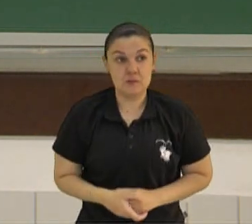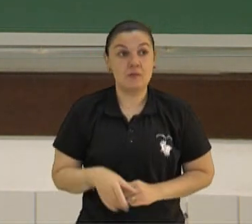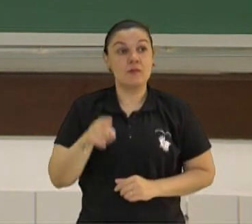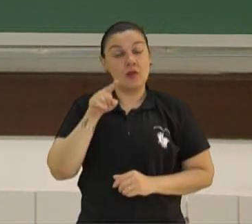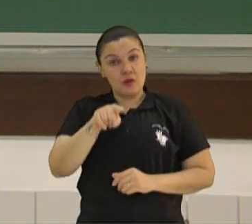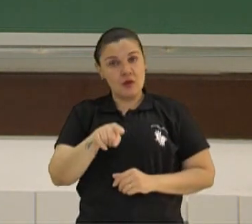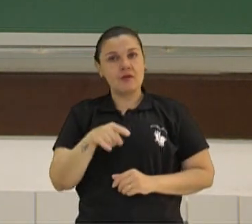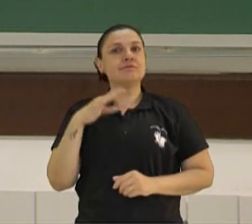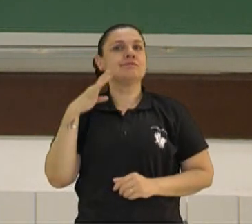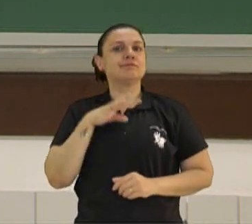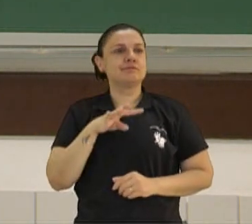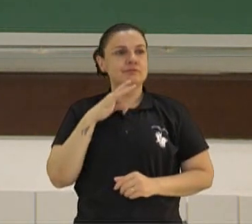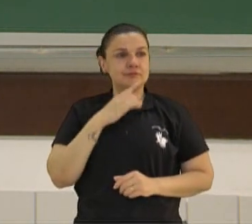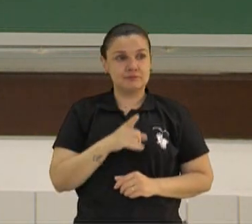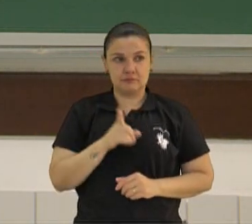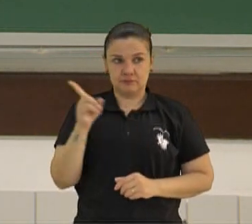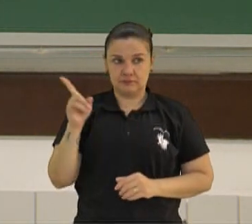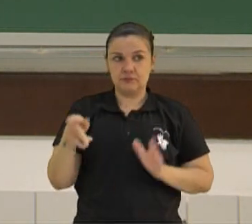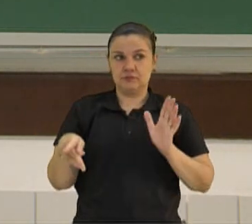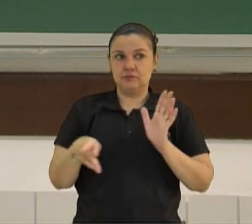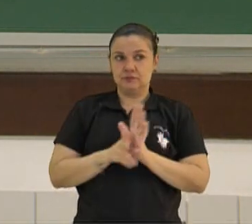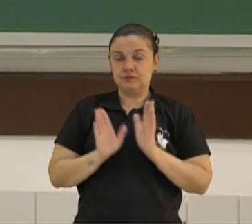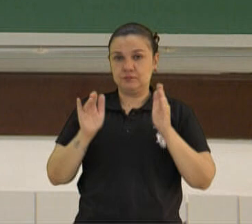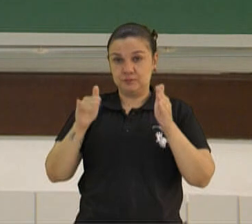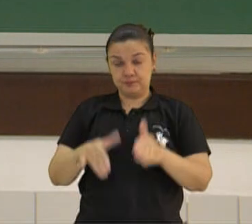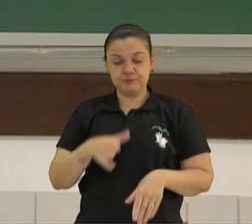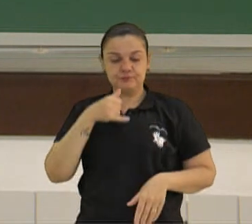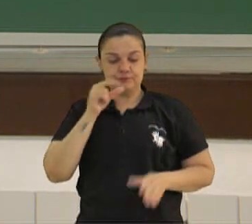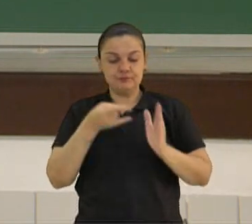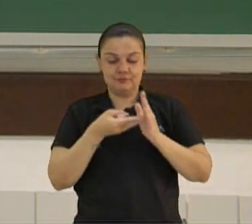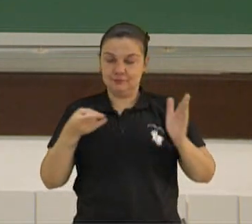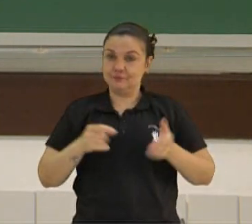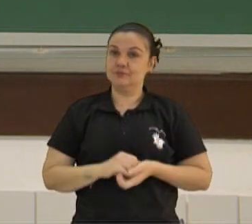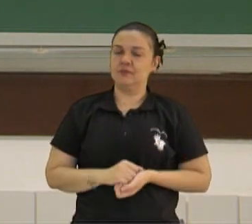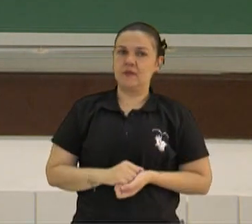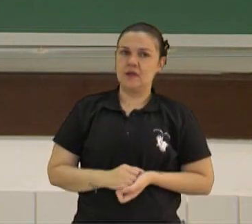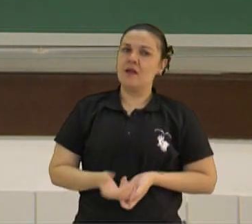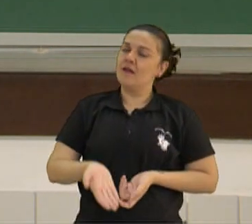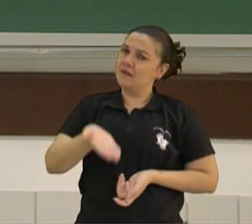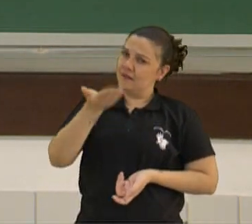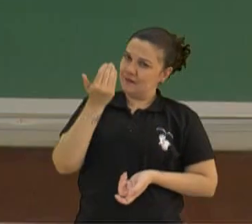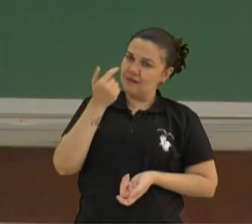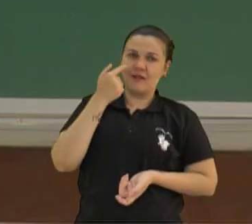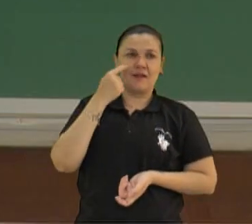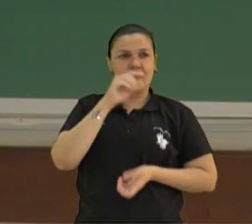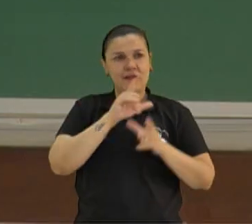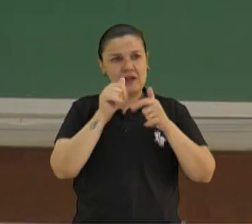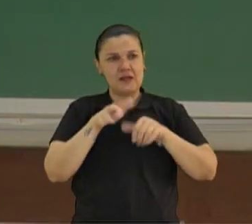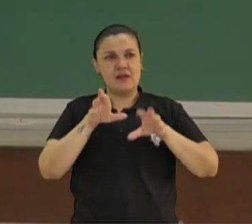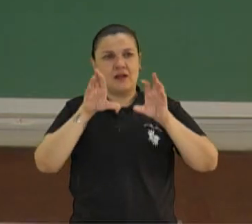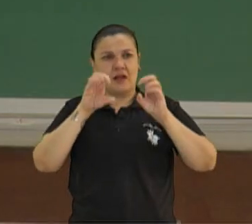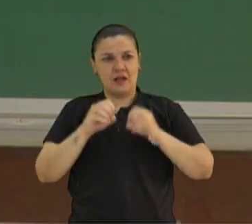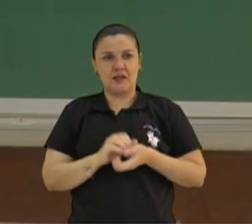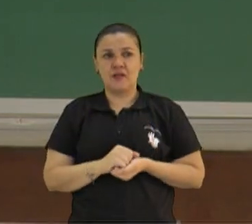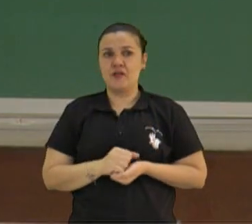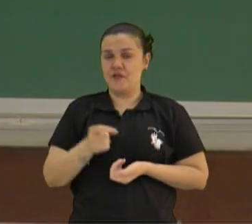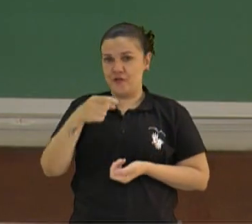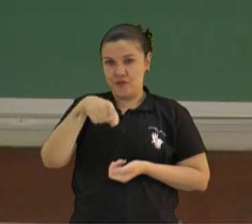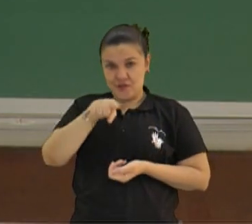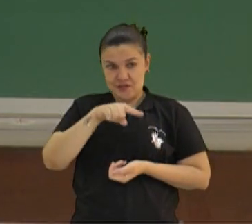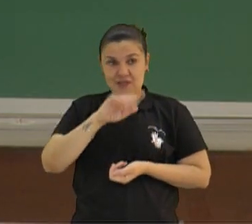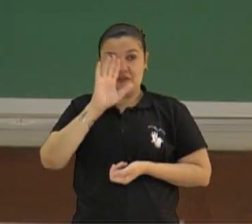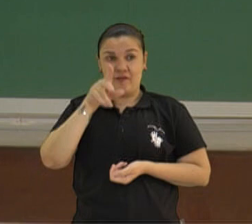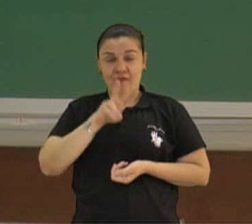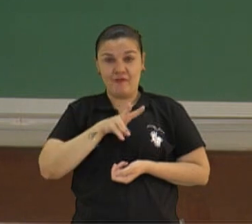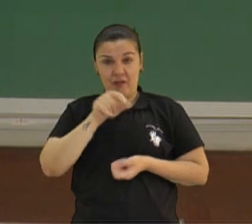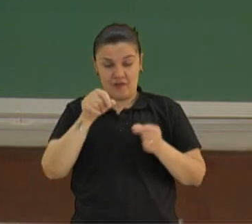uma aplicação bem bacana dessa parte do eletromagnetismo. E, pessoal, é claro, vou falar agora aqui algo que, para você que